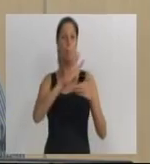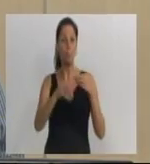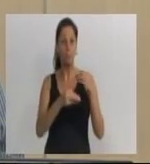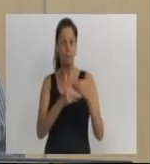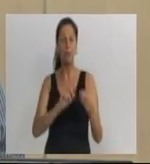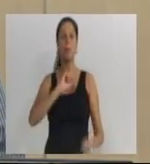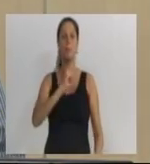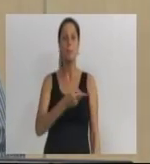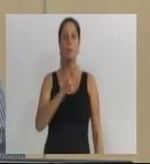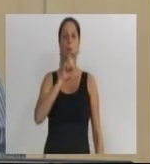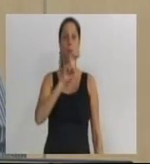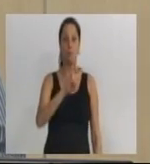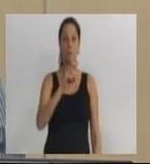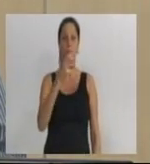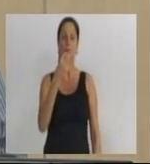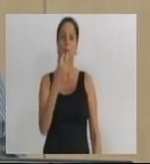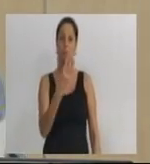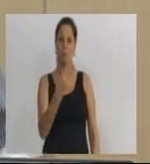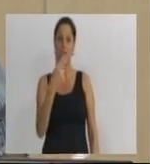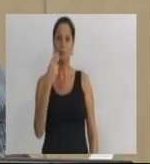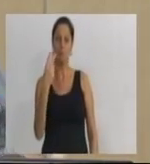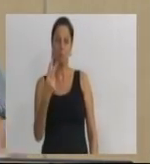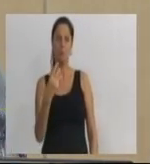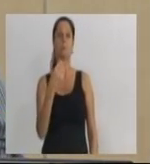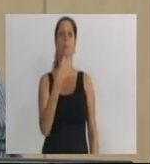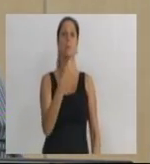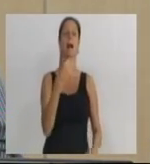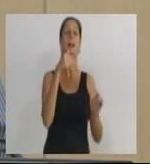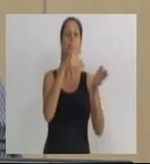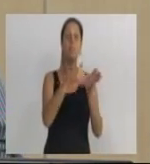1533, 1541 e